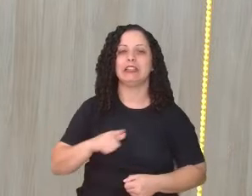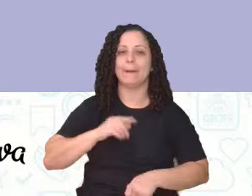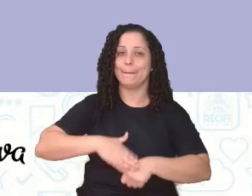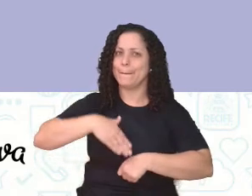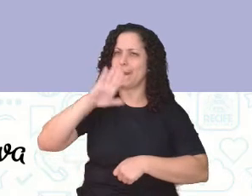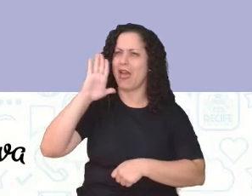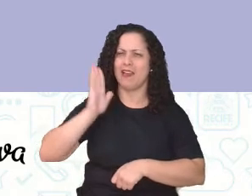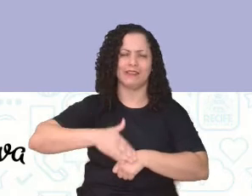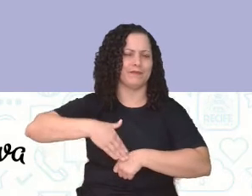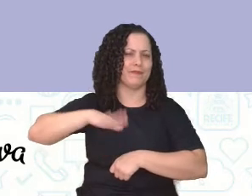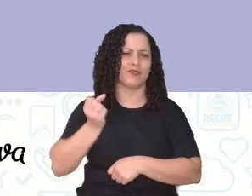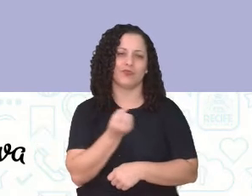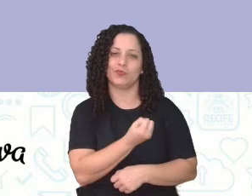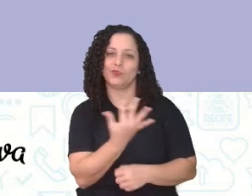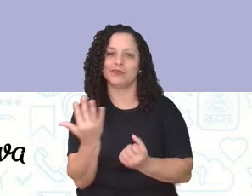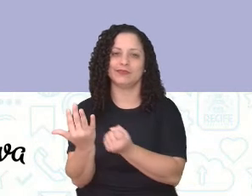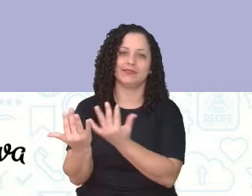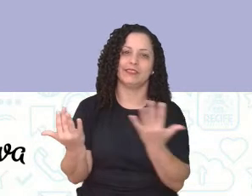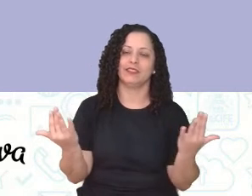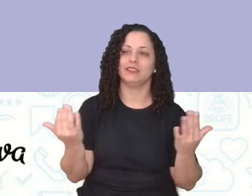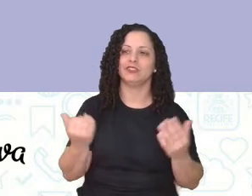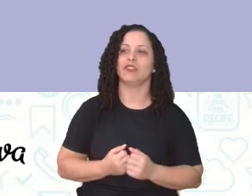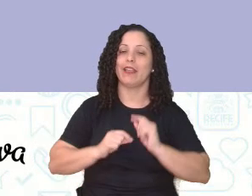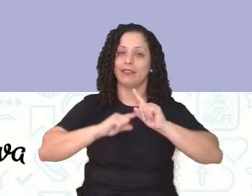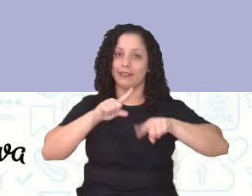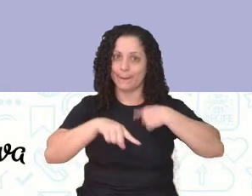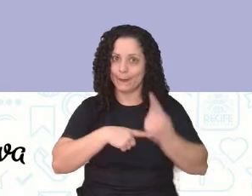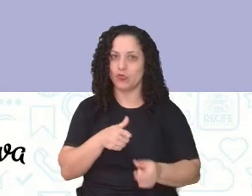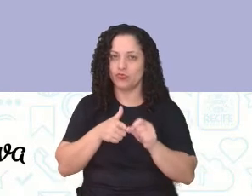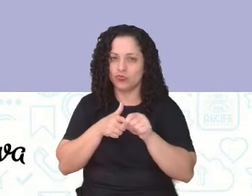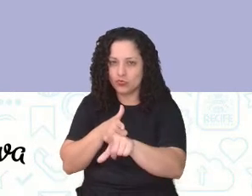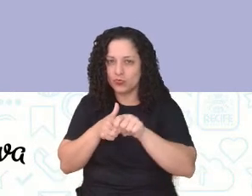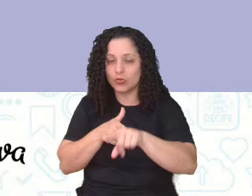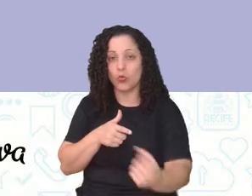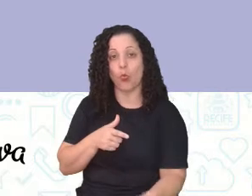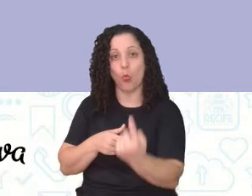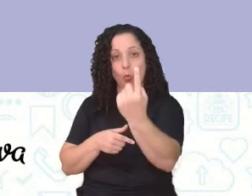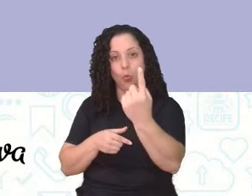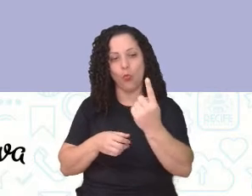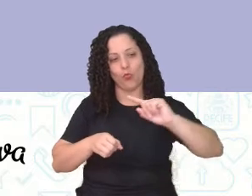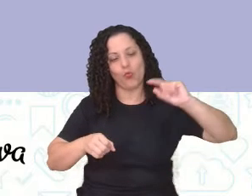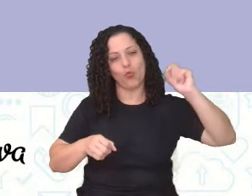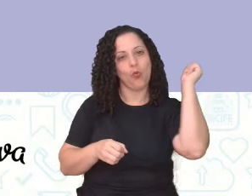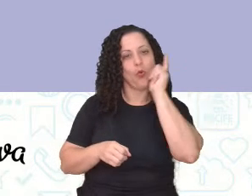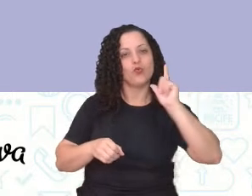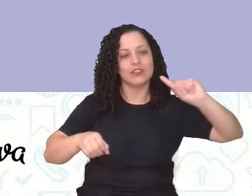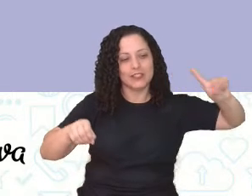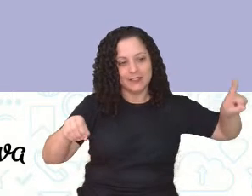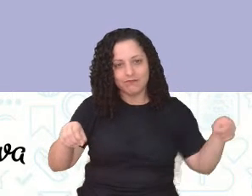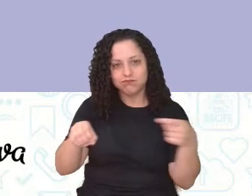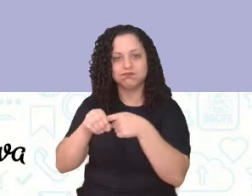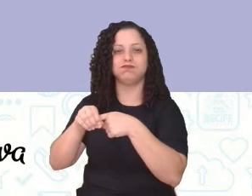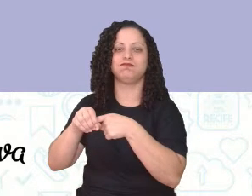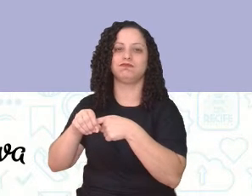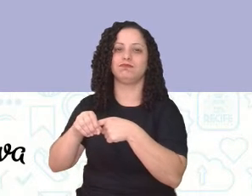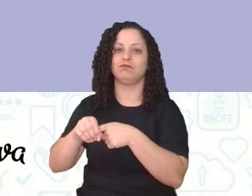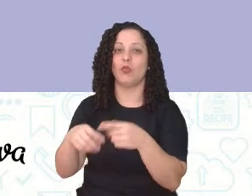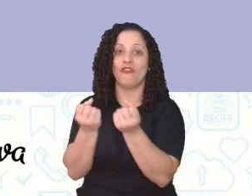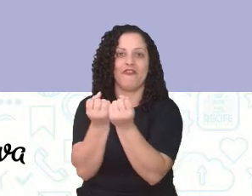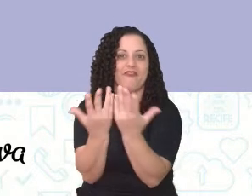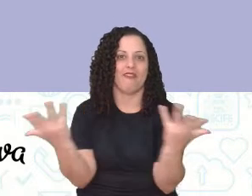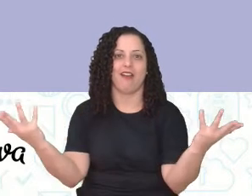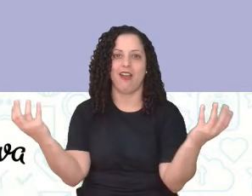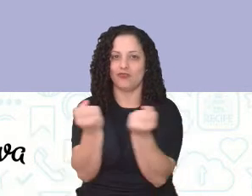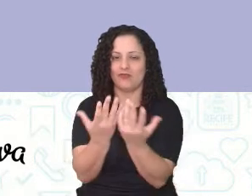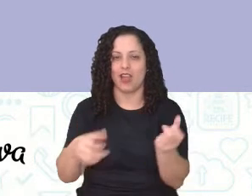milhões de espermatozoides. Mas após a ejaculação, só um espermatozoide vai fertilizar. Então, eles são lançados aí a